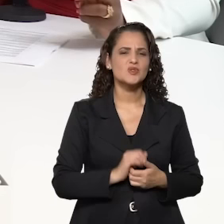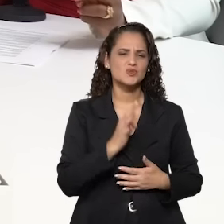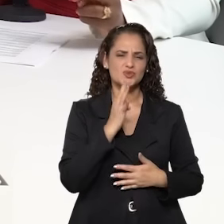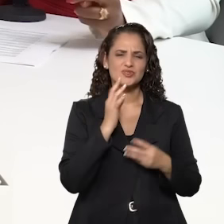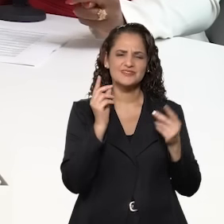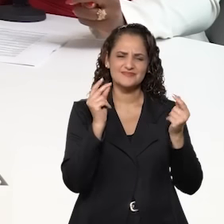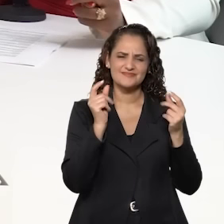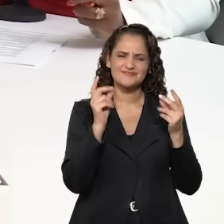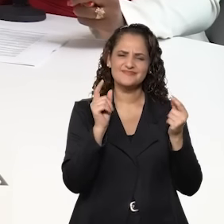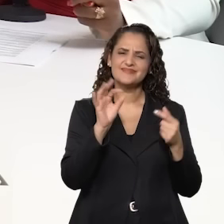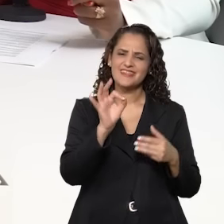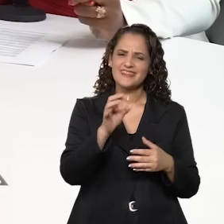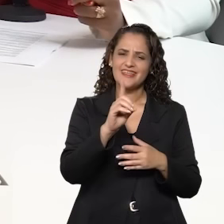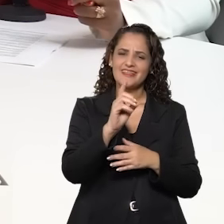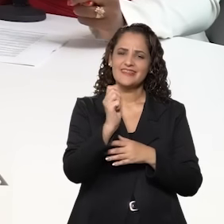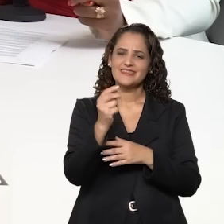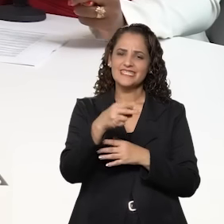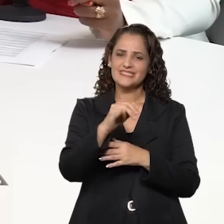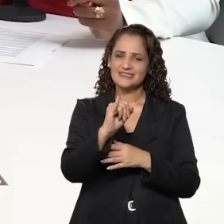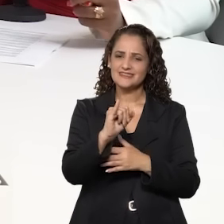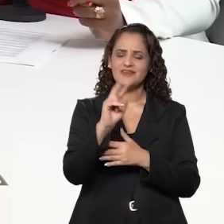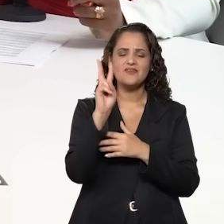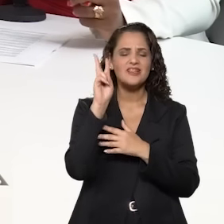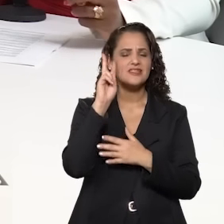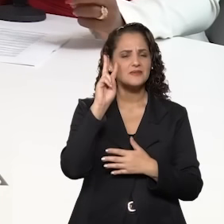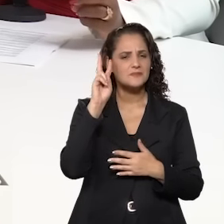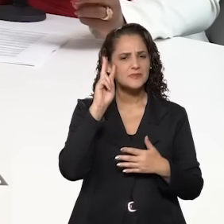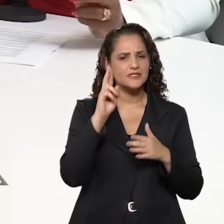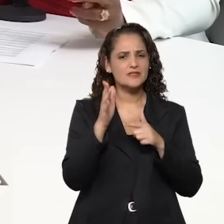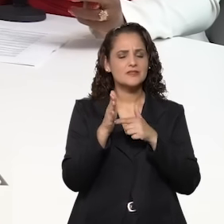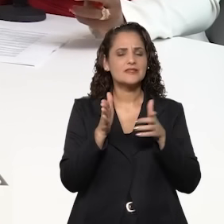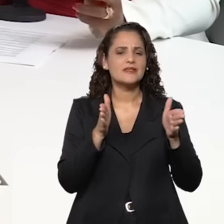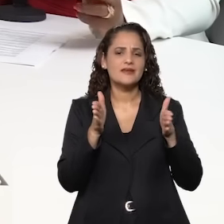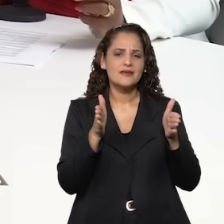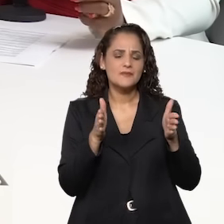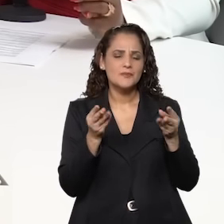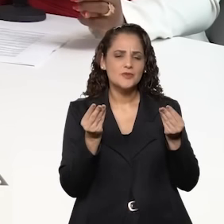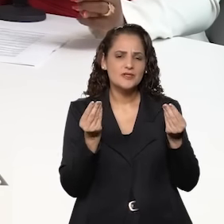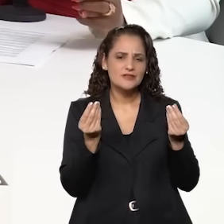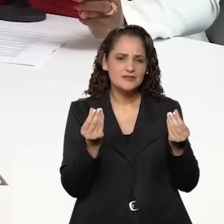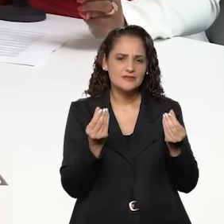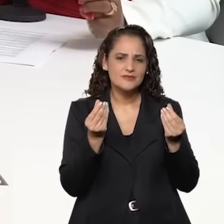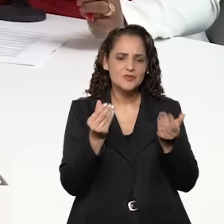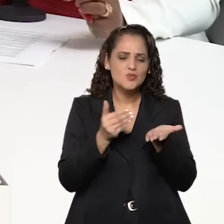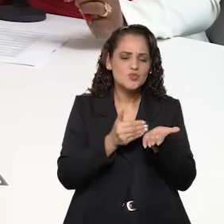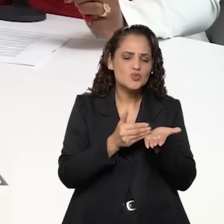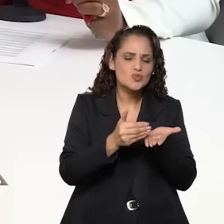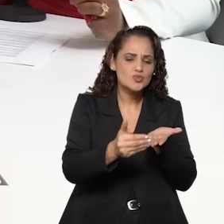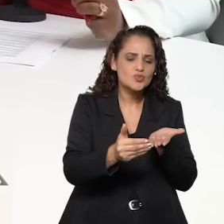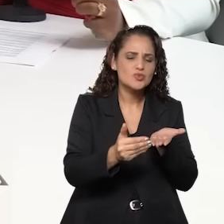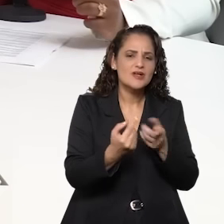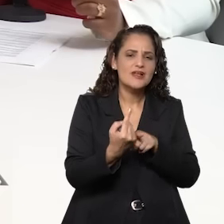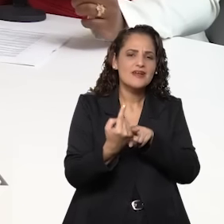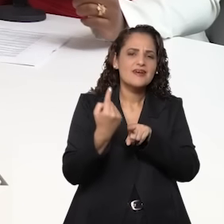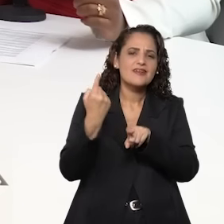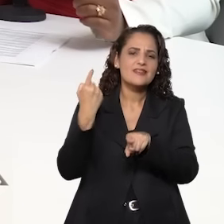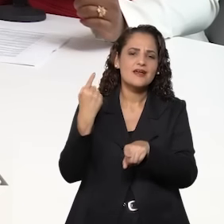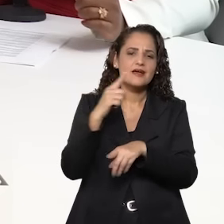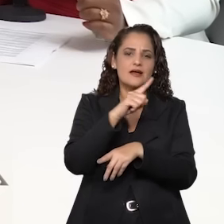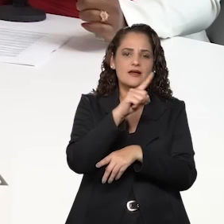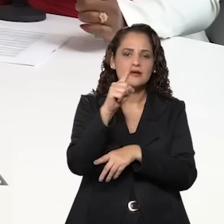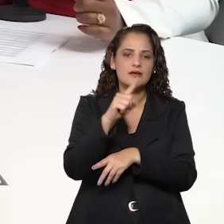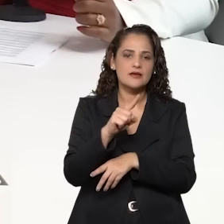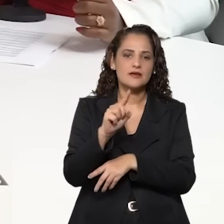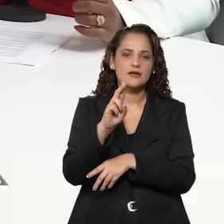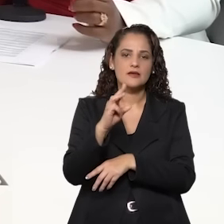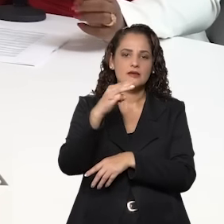de de começamos lá com a Zumbi dos Palmares e tudo mais eh em uma ação afirmativa que é uma das mais